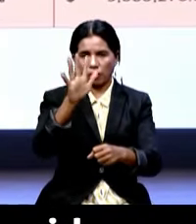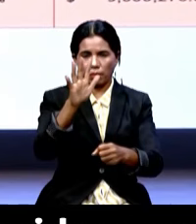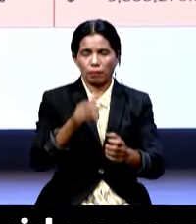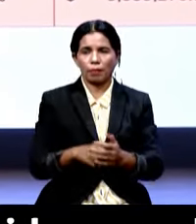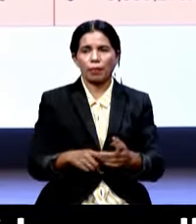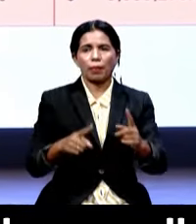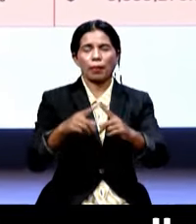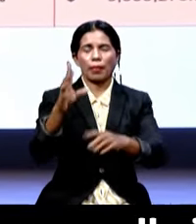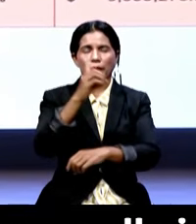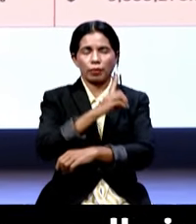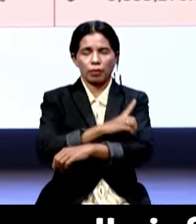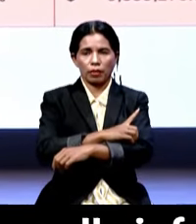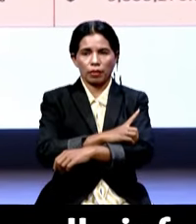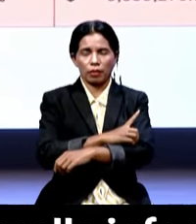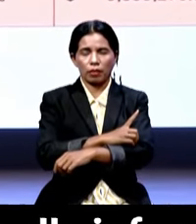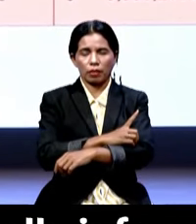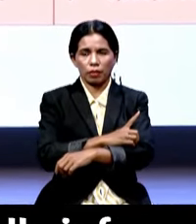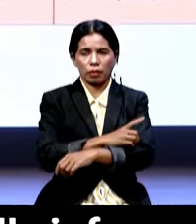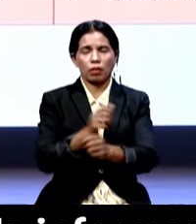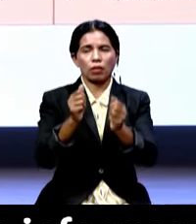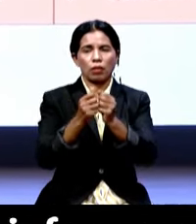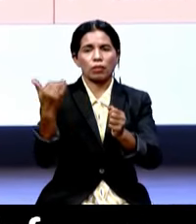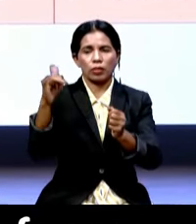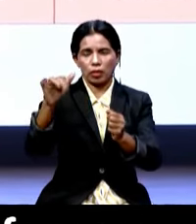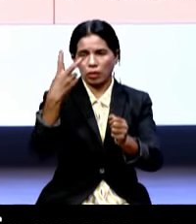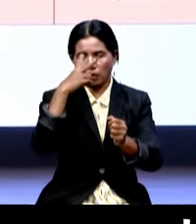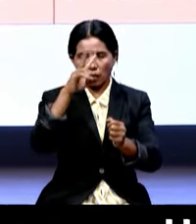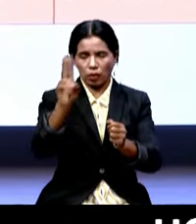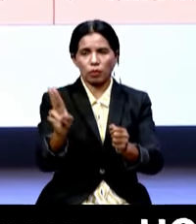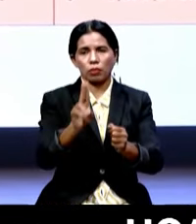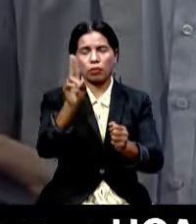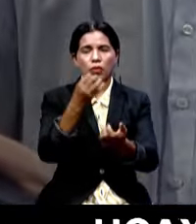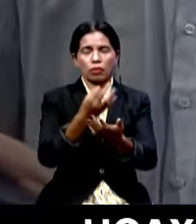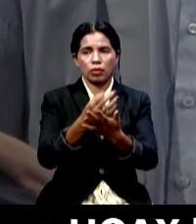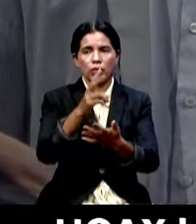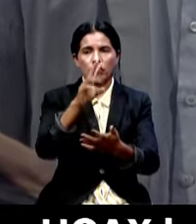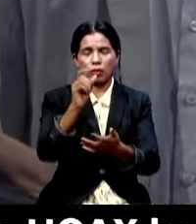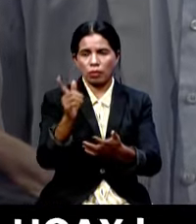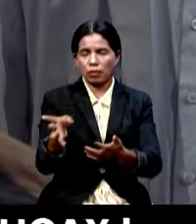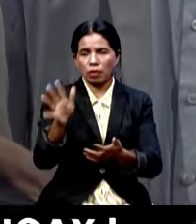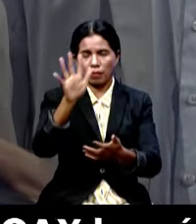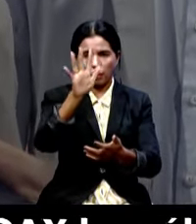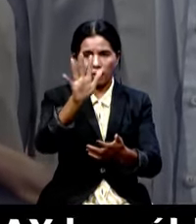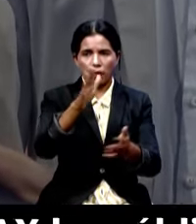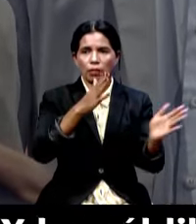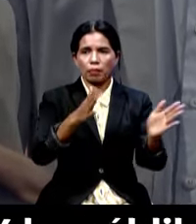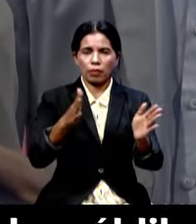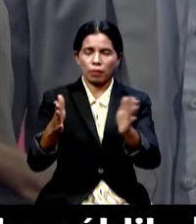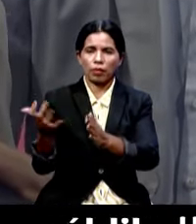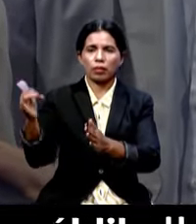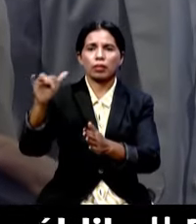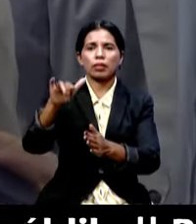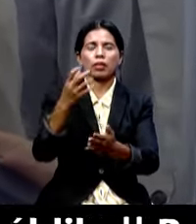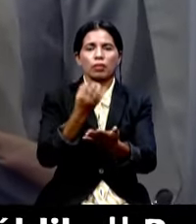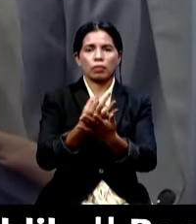Hoje, Loron Tomás, o Sira a torre fila fala execução 2024 nian e preparativo Sira no